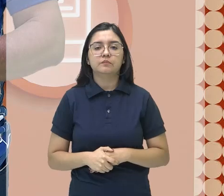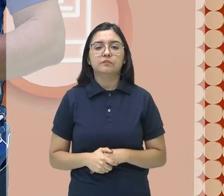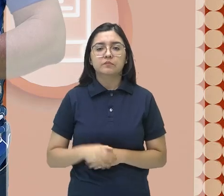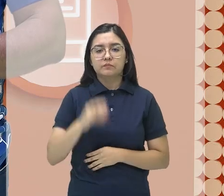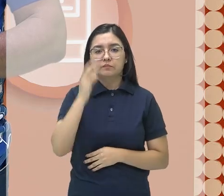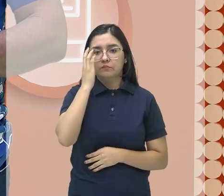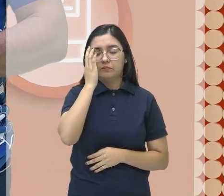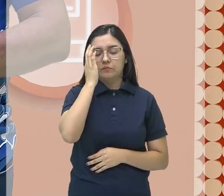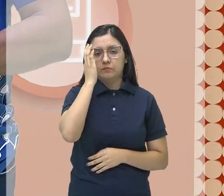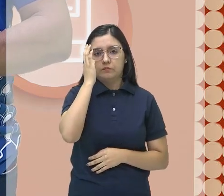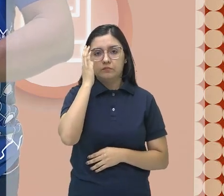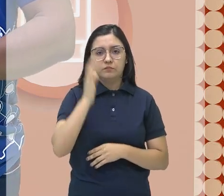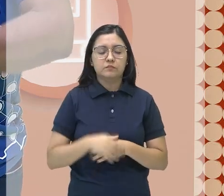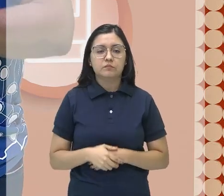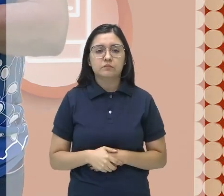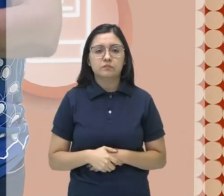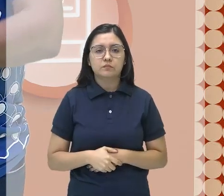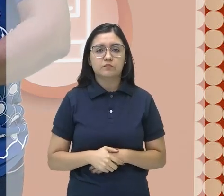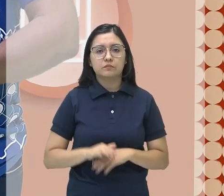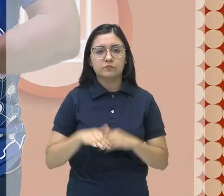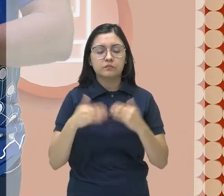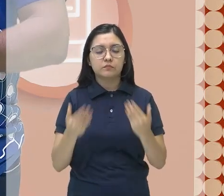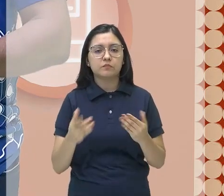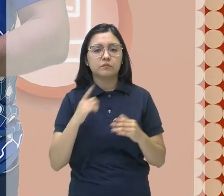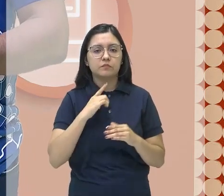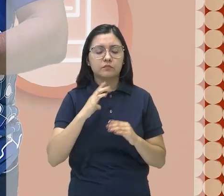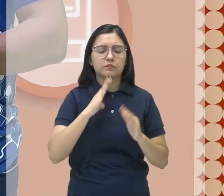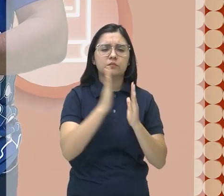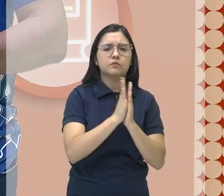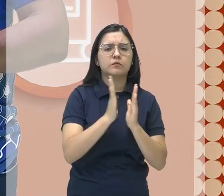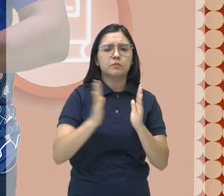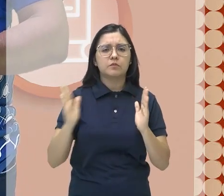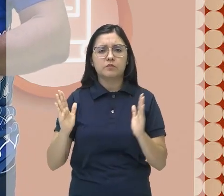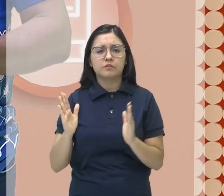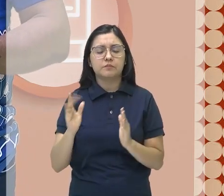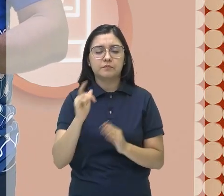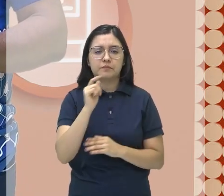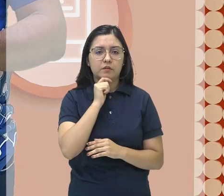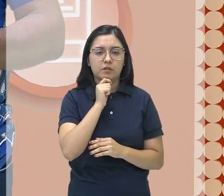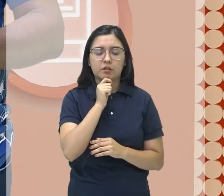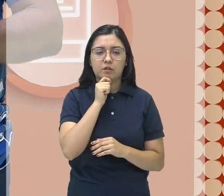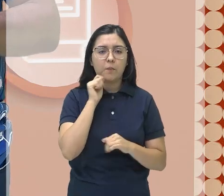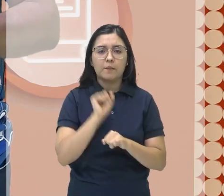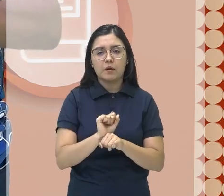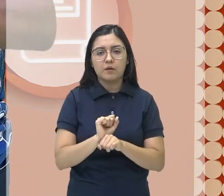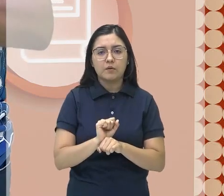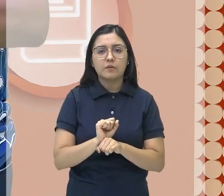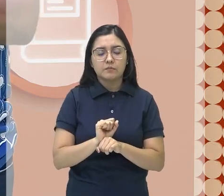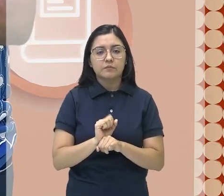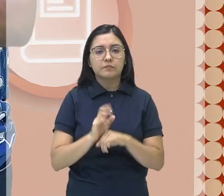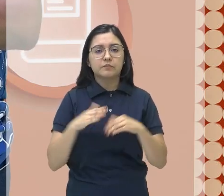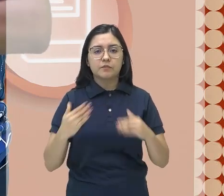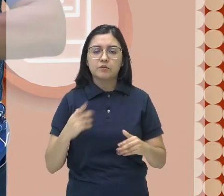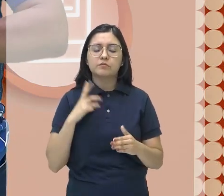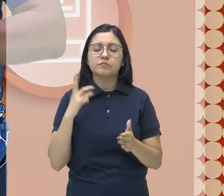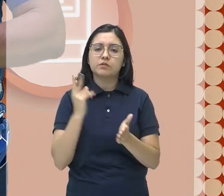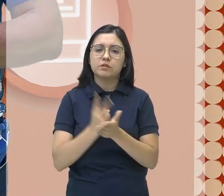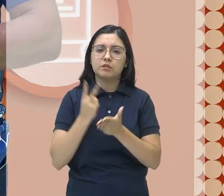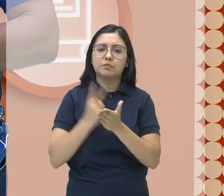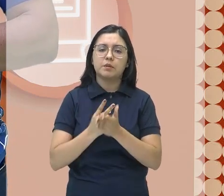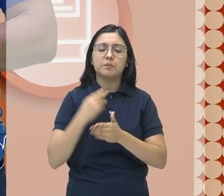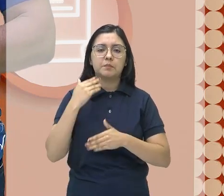Né? Então, nós estamos nesse processo, não acabou. Então, nós estamos cada vez